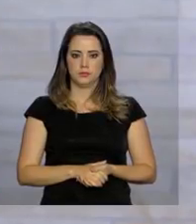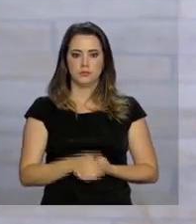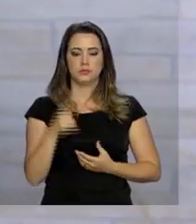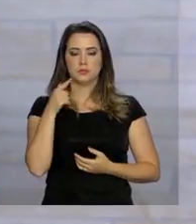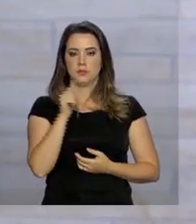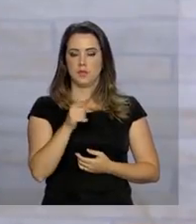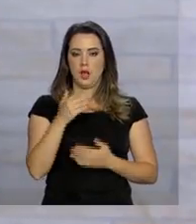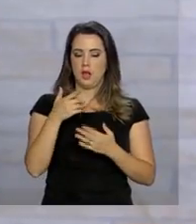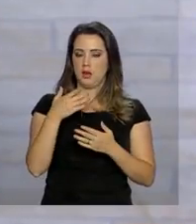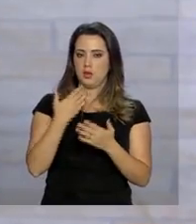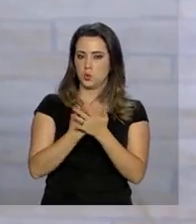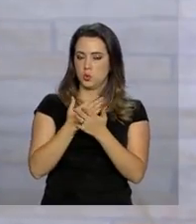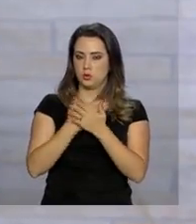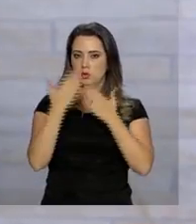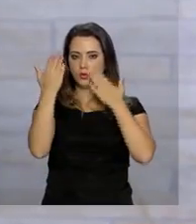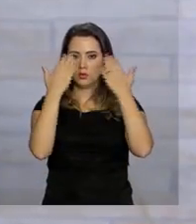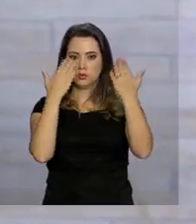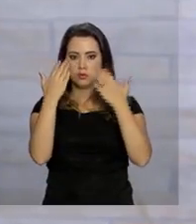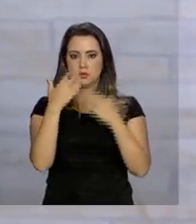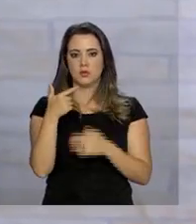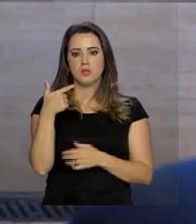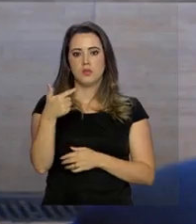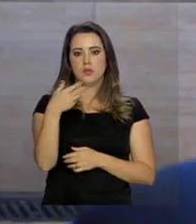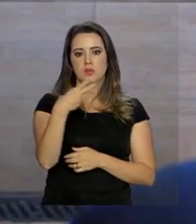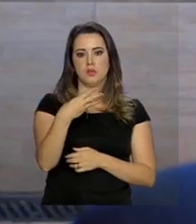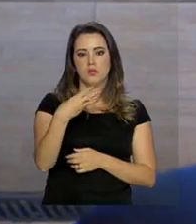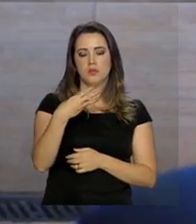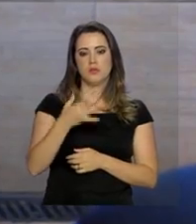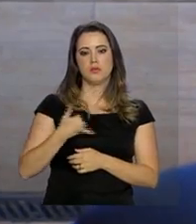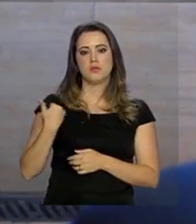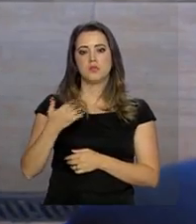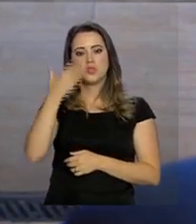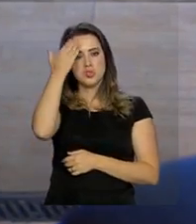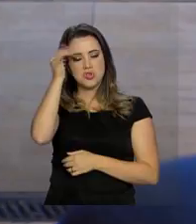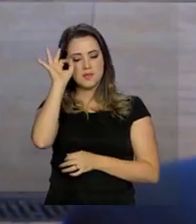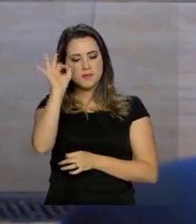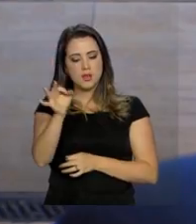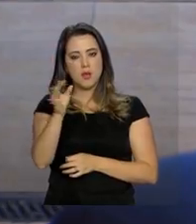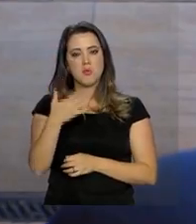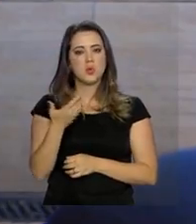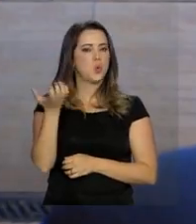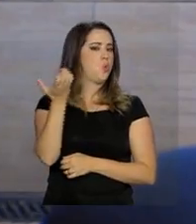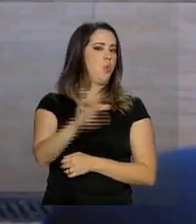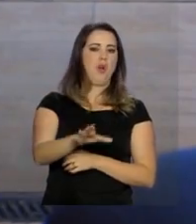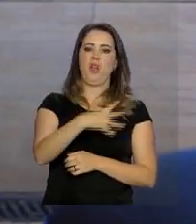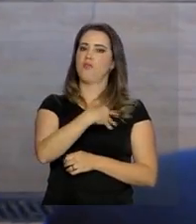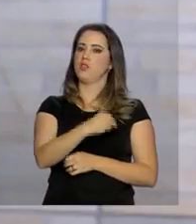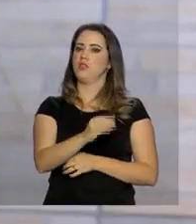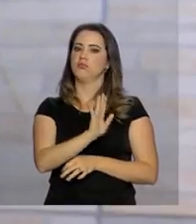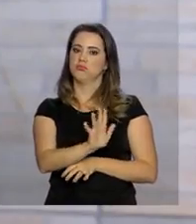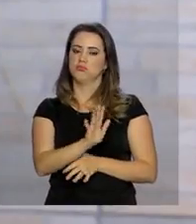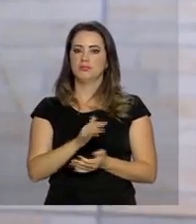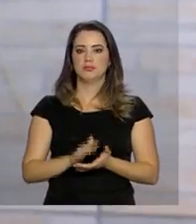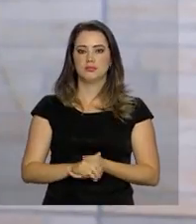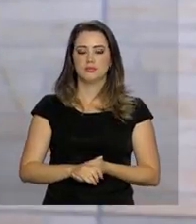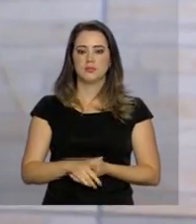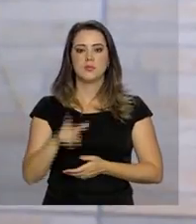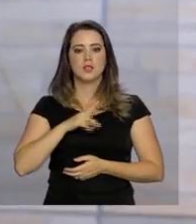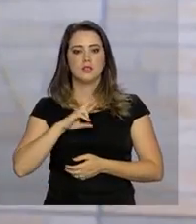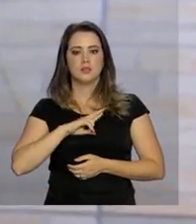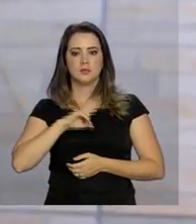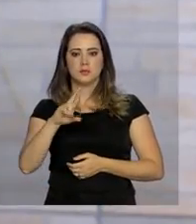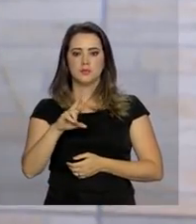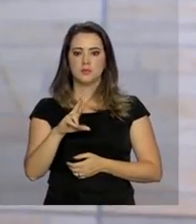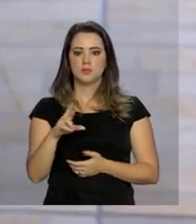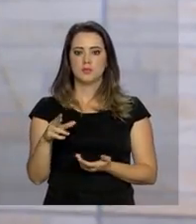A estudante de psicologia Maria Luísa tem 23 anos e já tomou uma decisão: não quer ter filhos. Tem a questão da responsabilidade,